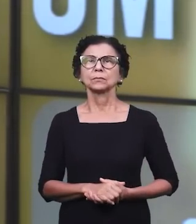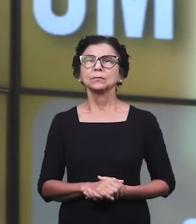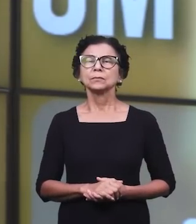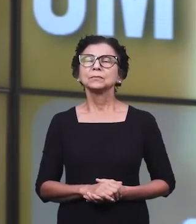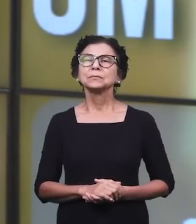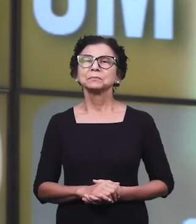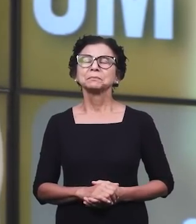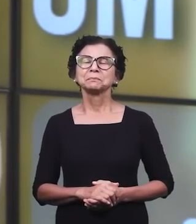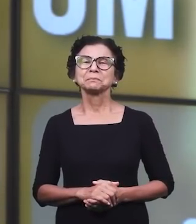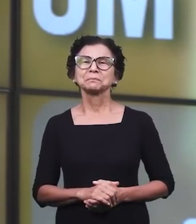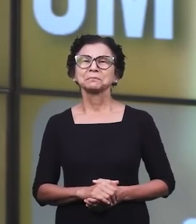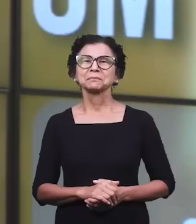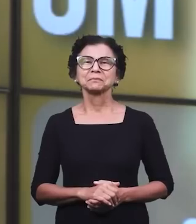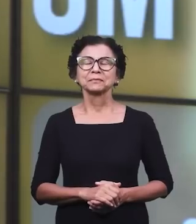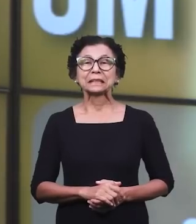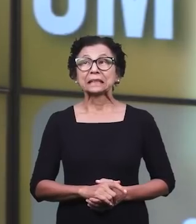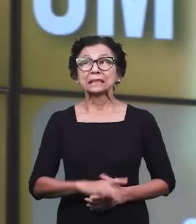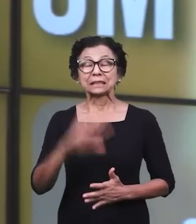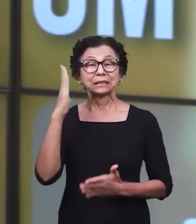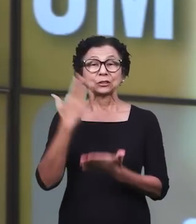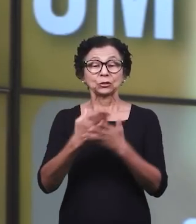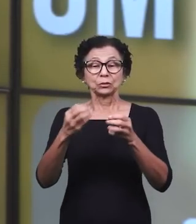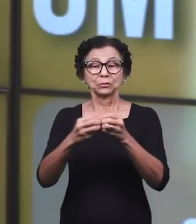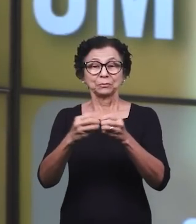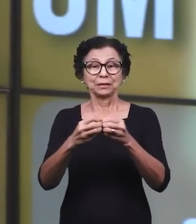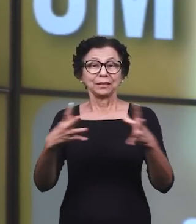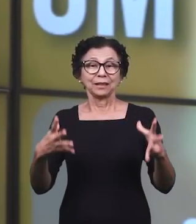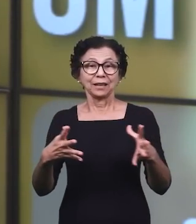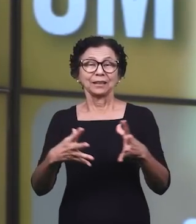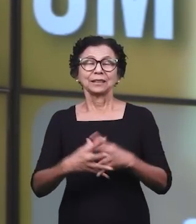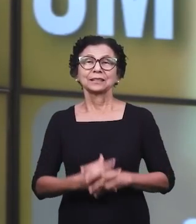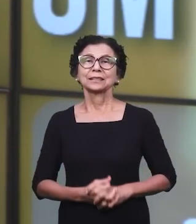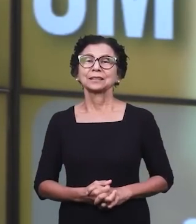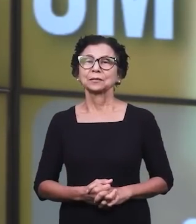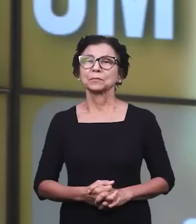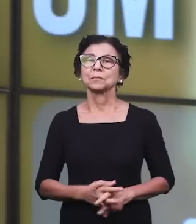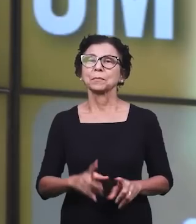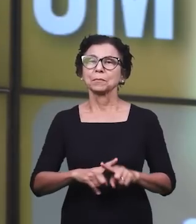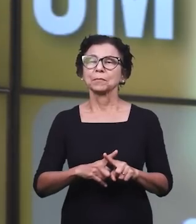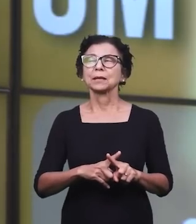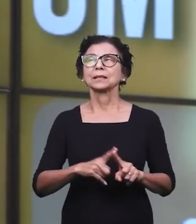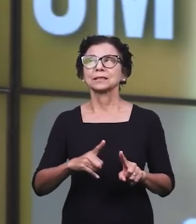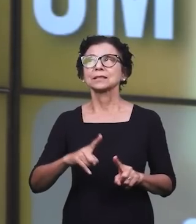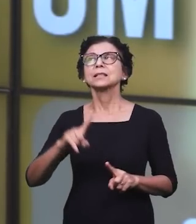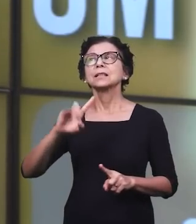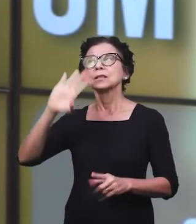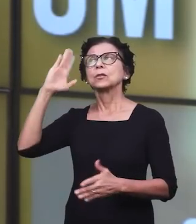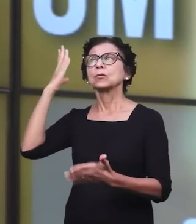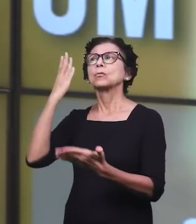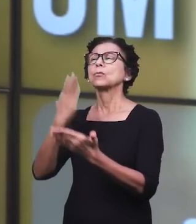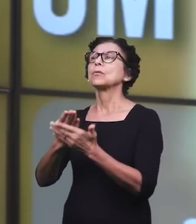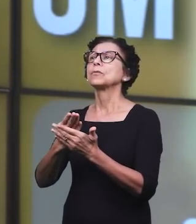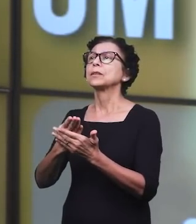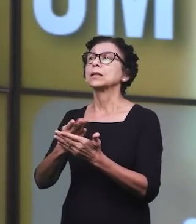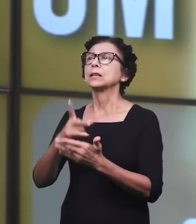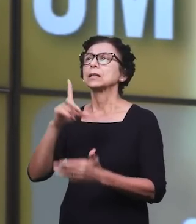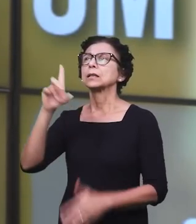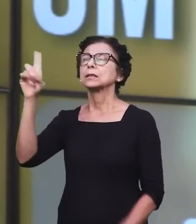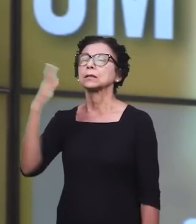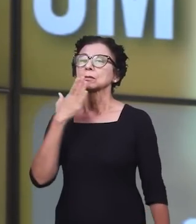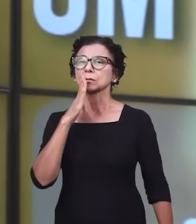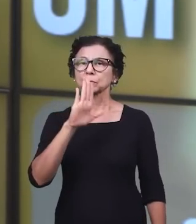ele nunca tinha feito. Mas isso é o que é um pai firmado em uma promessa. Uhum. Se o Senhor te fez uma promessa do seu